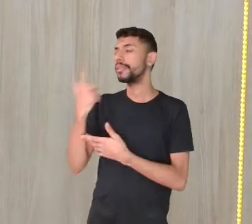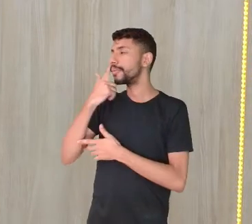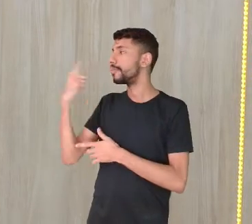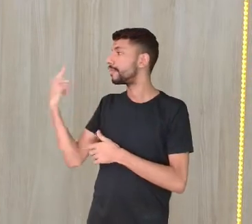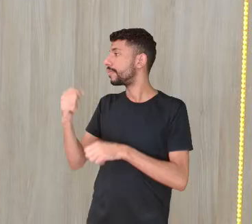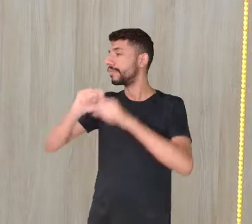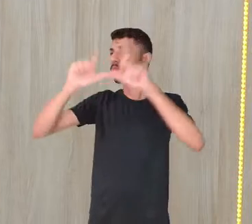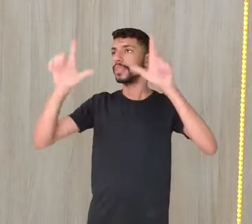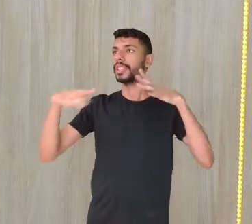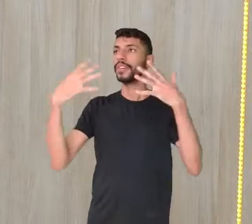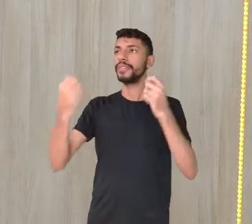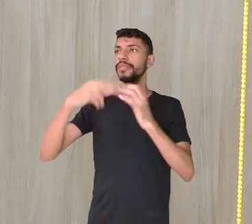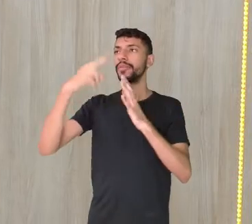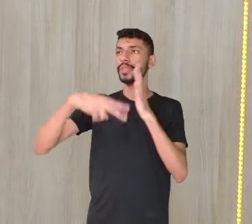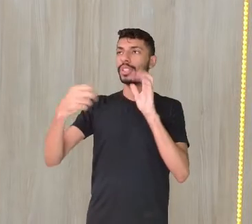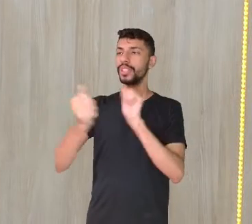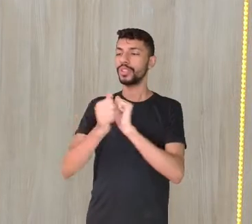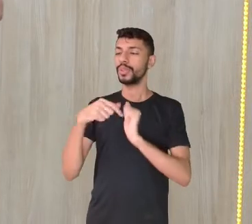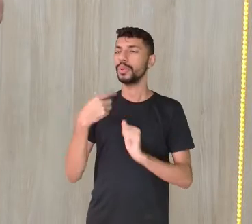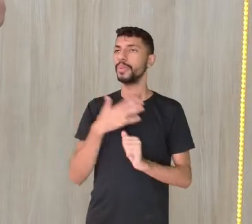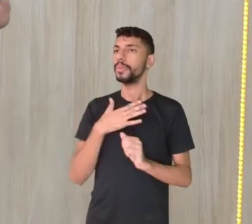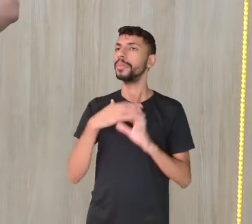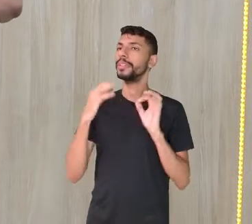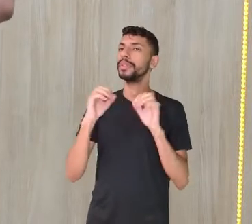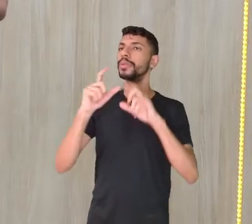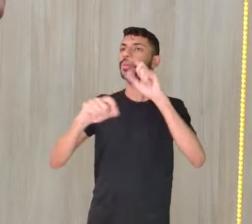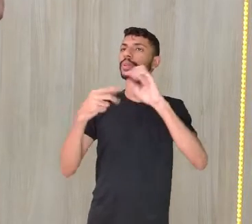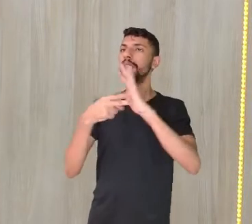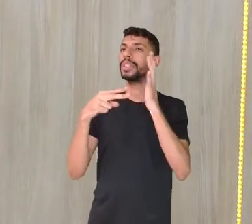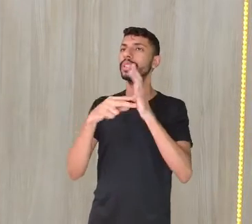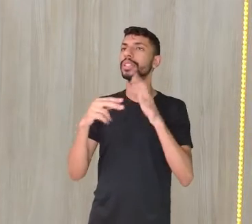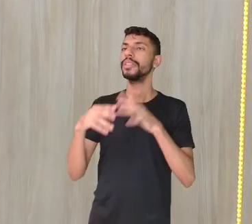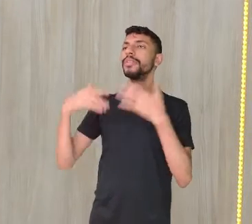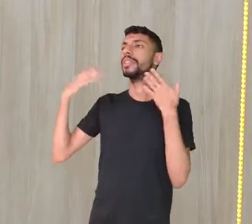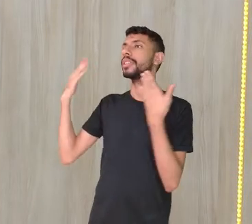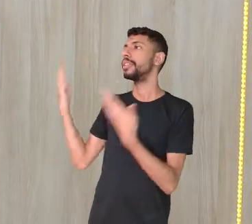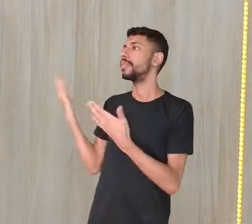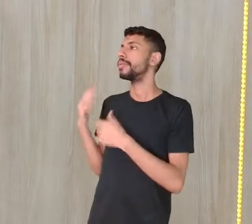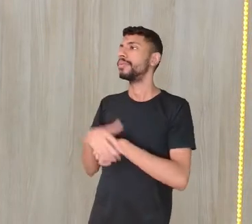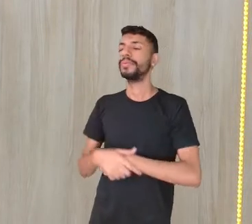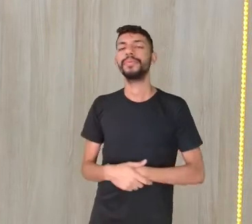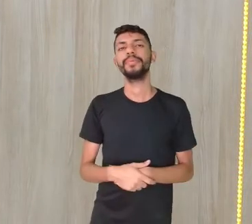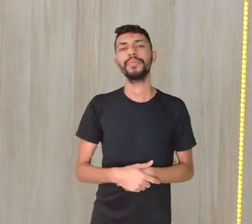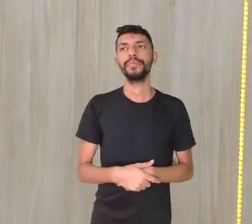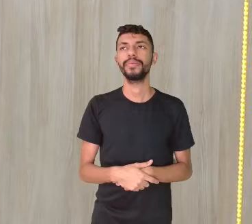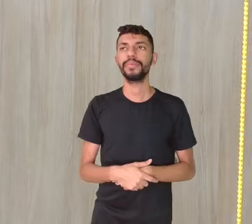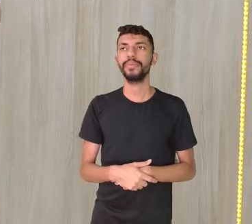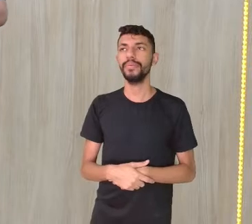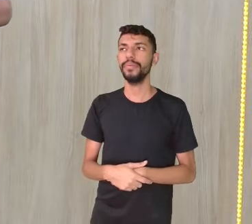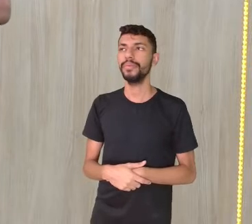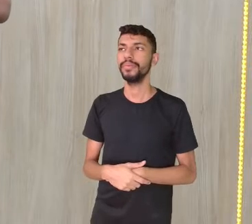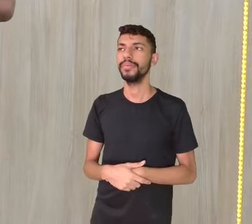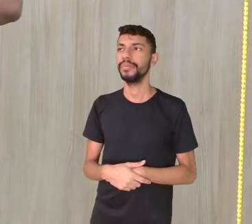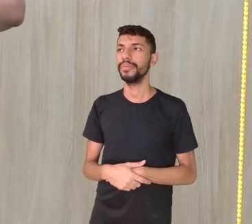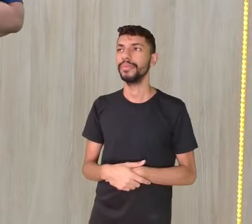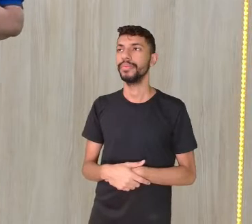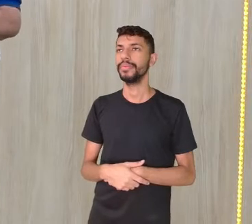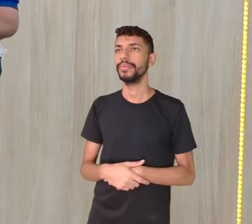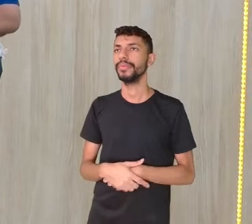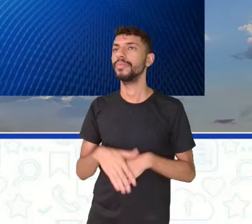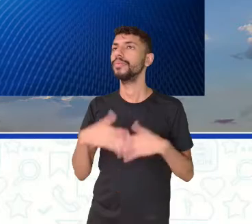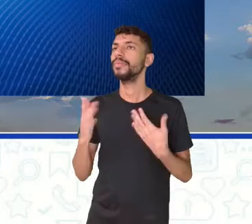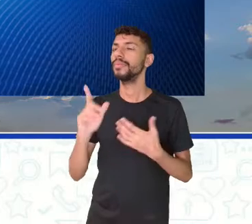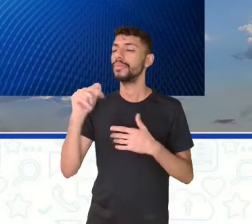tela e vamos ler comigo o que quer dizer aí essa inteligência artificial. Vamos ler, gente?